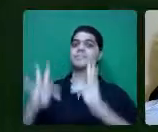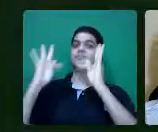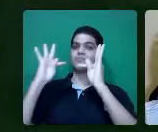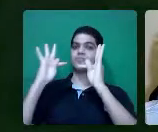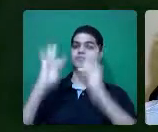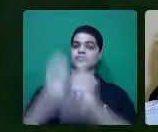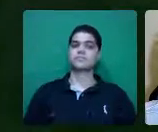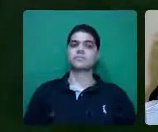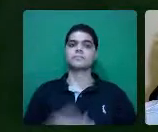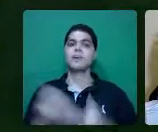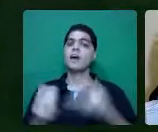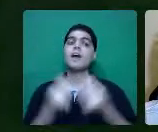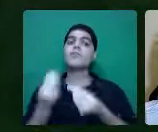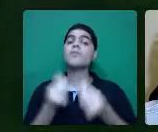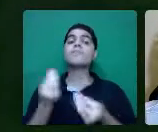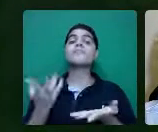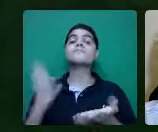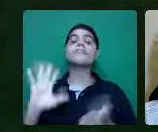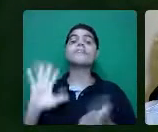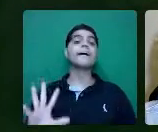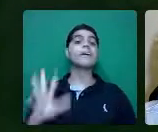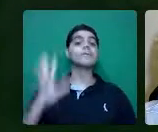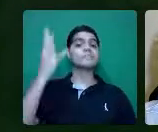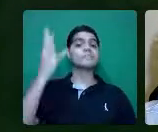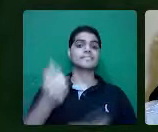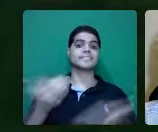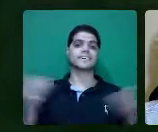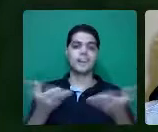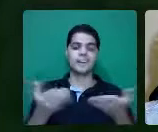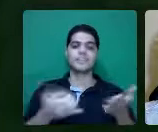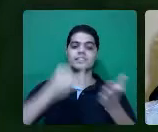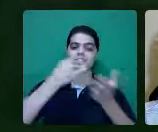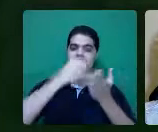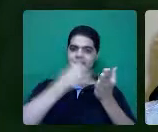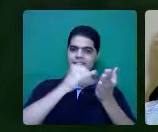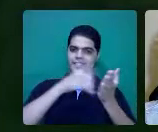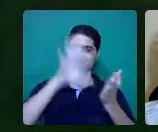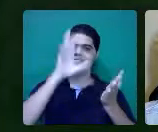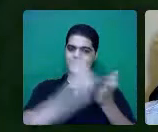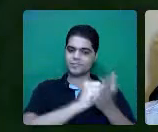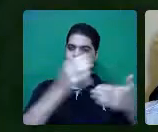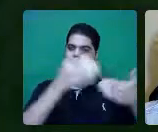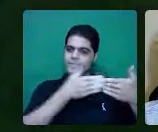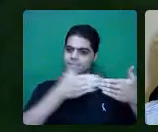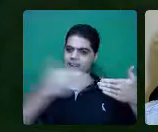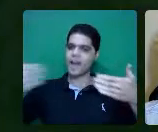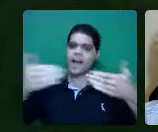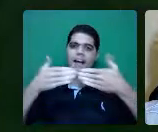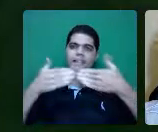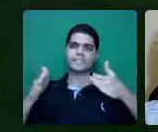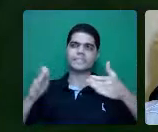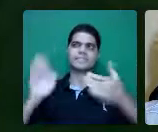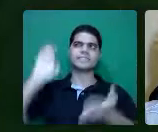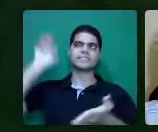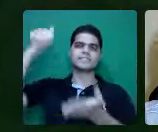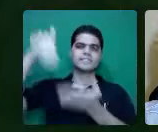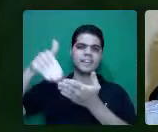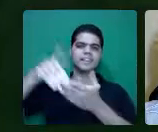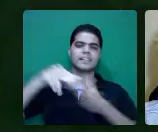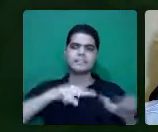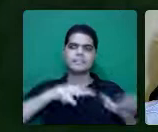que vai funcionar, então? Estamos no período de inscrição, as inscrições estão abertas até a semana que vem. Do